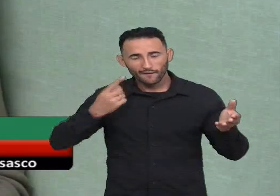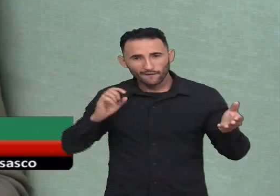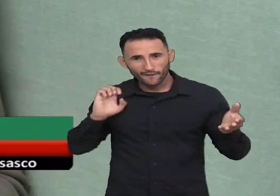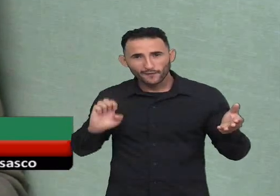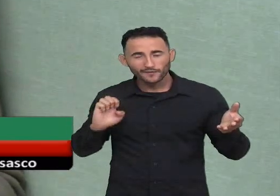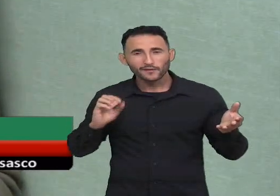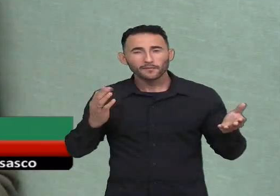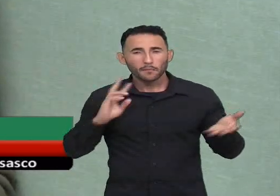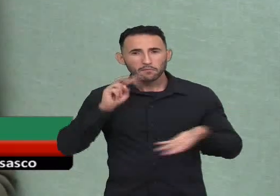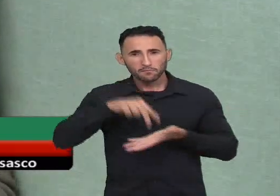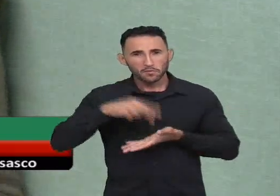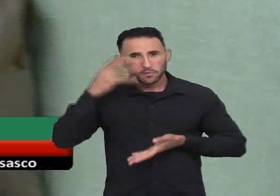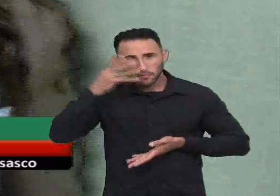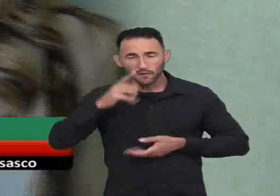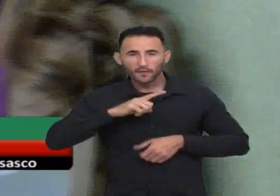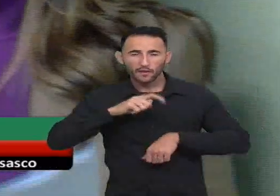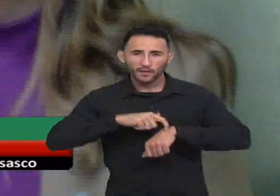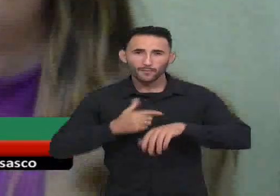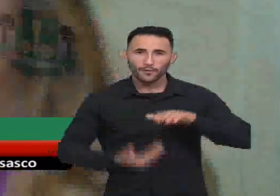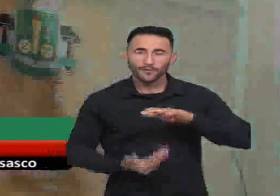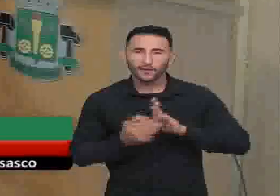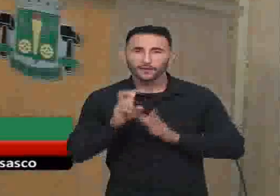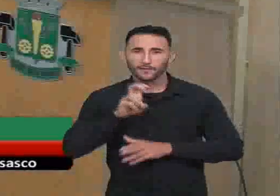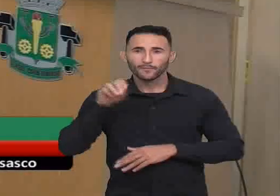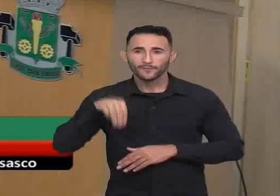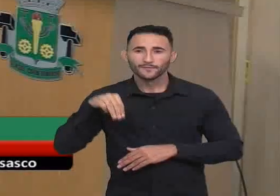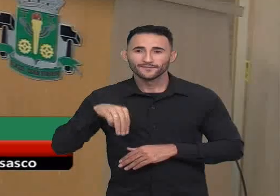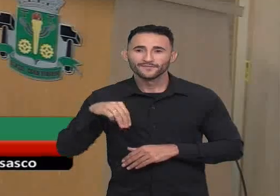Oliveira. Para discutir. Para discutir, Vossa Excelência dispõe de 5 minutos.